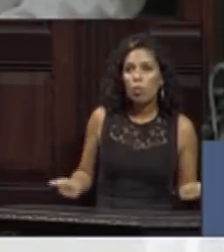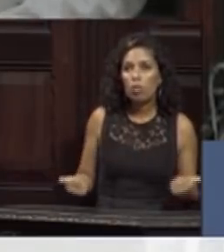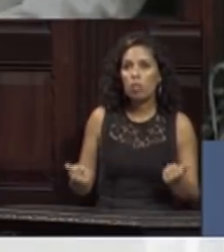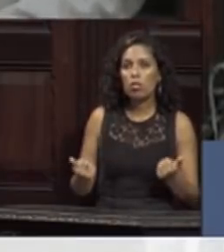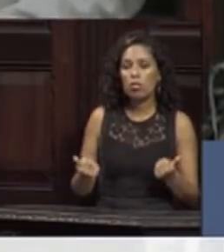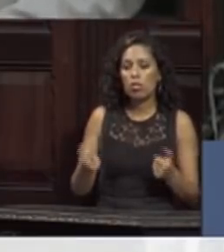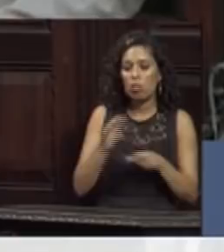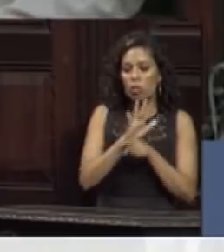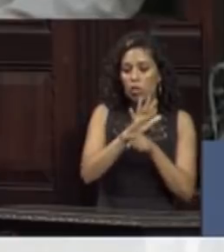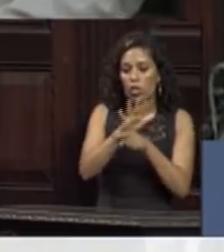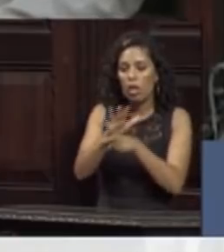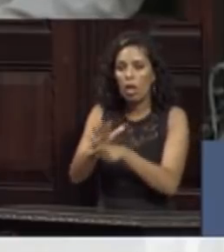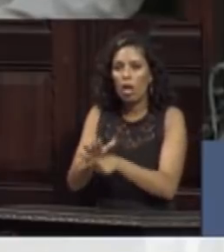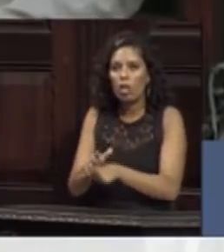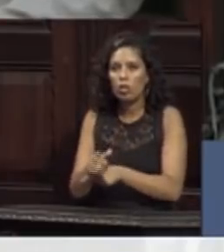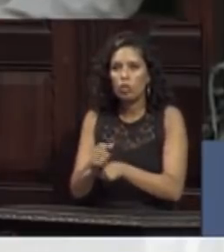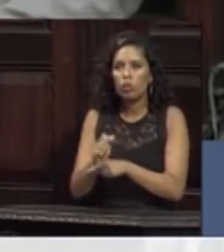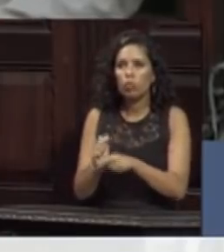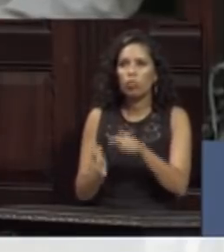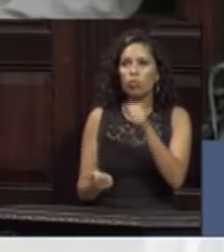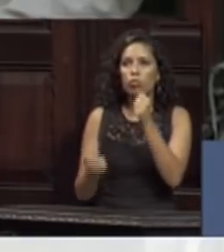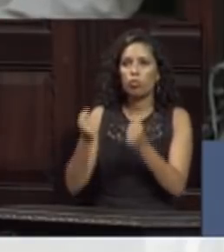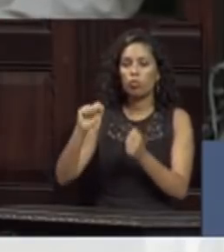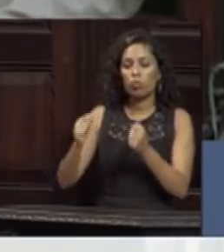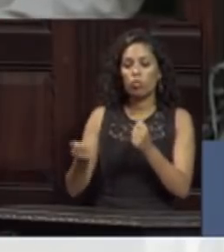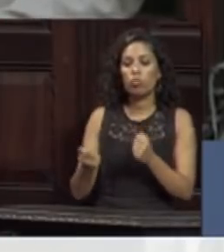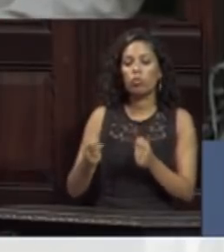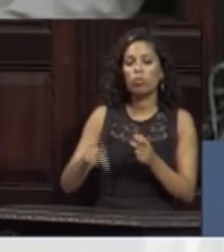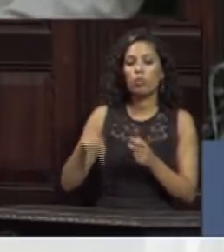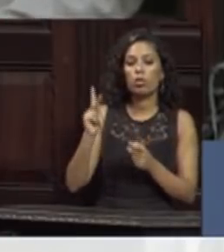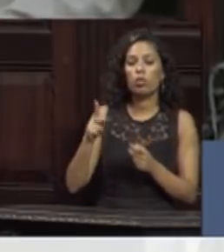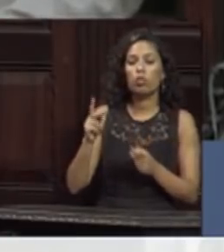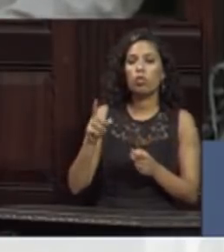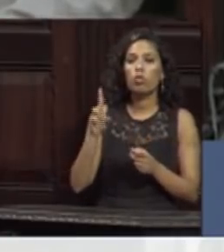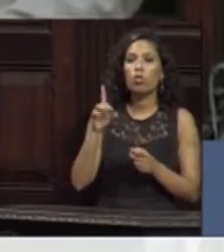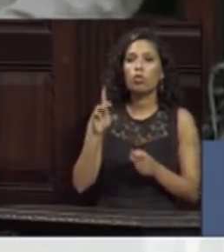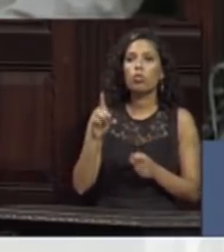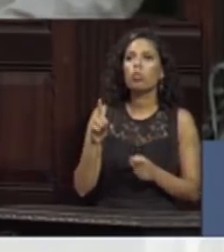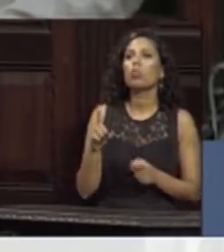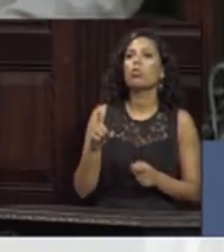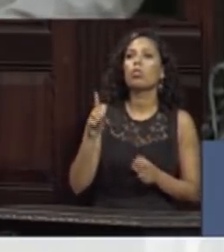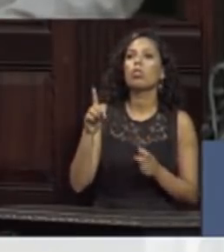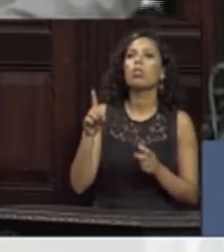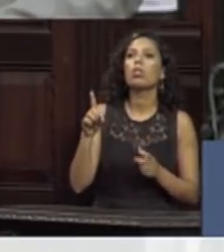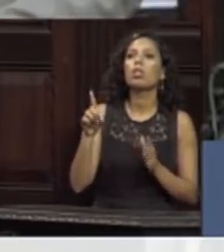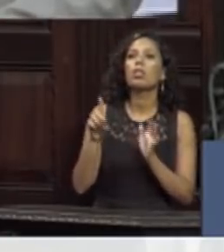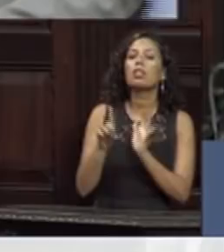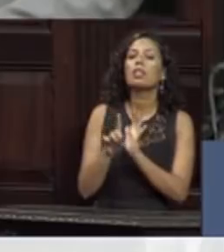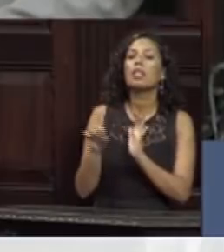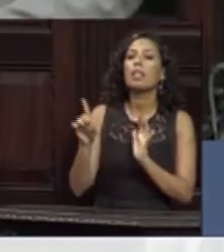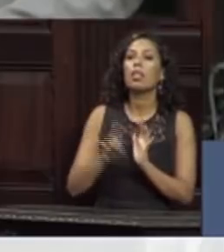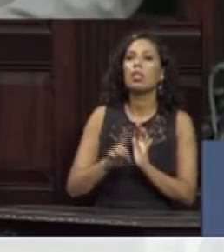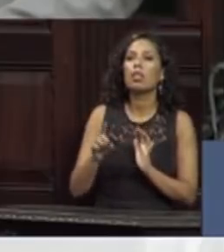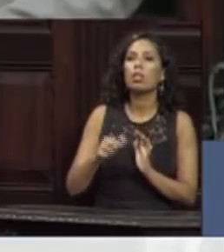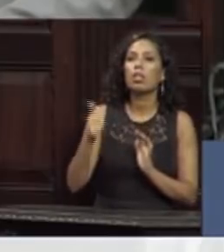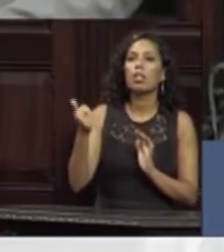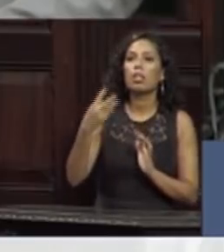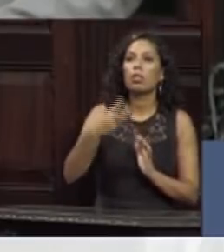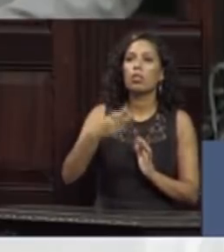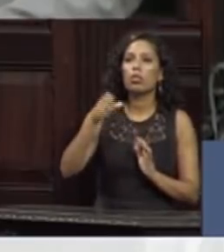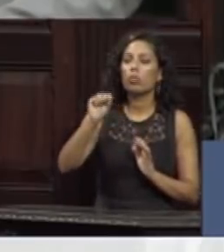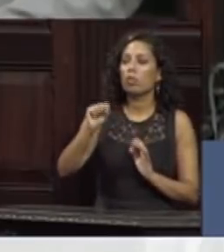petróleo. Só o decreto 25.403 de 99 isenta plataformas e embarcações de